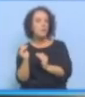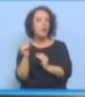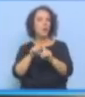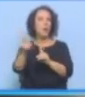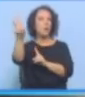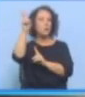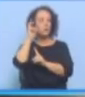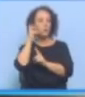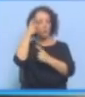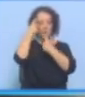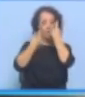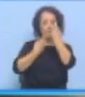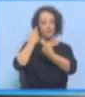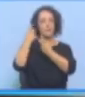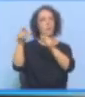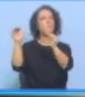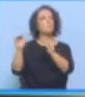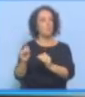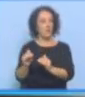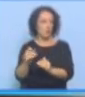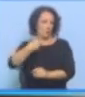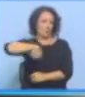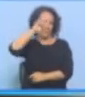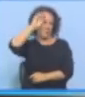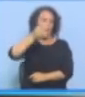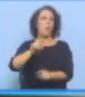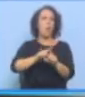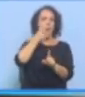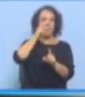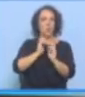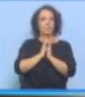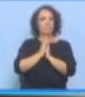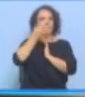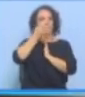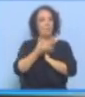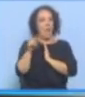dessa palavra, não é? Isso também sabemos, não? O que não tem nada a ver com a santidade das pessoas.